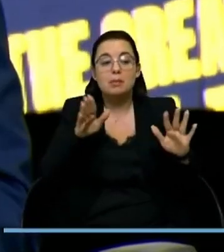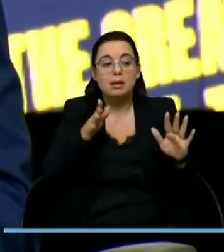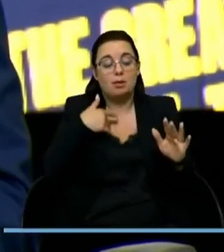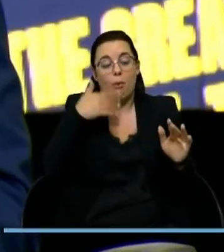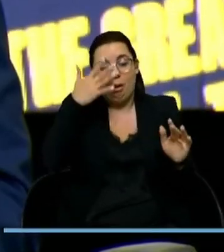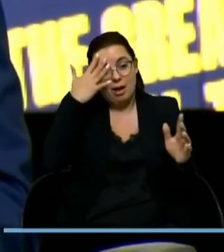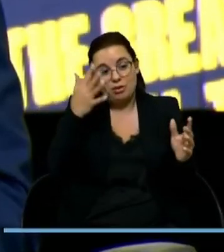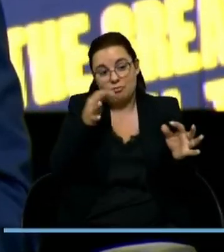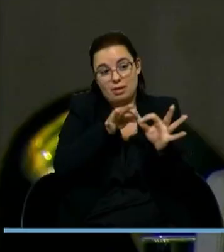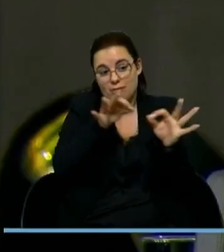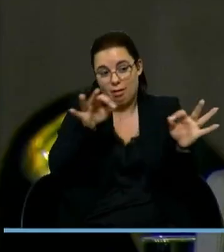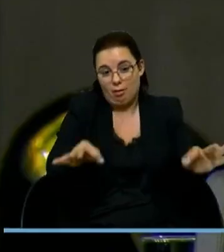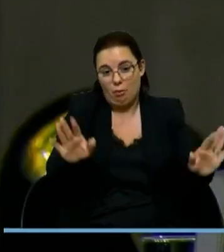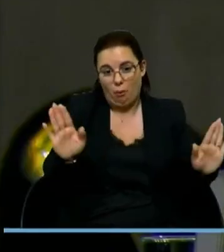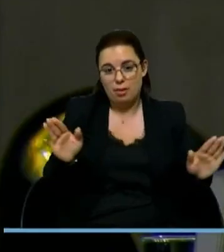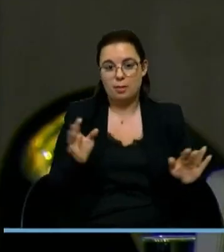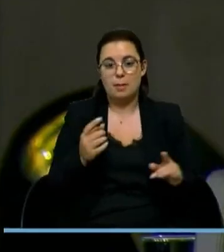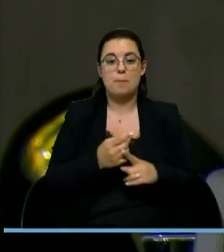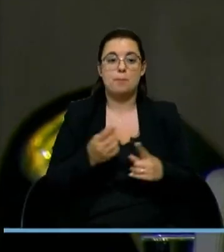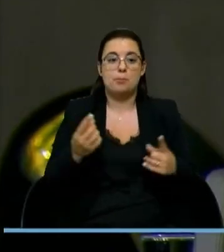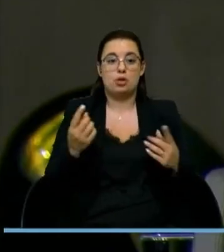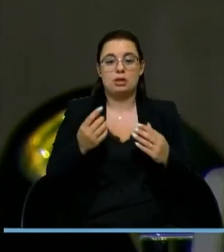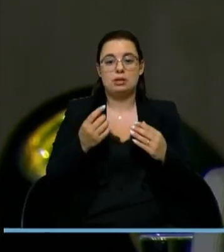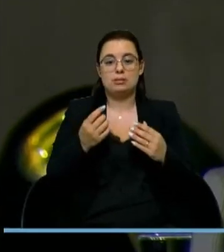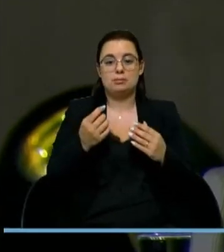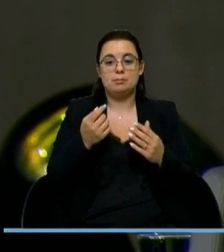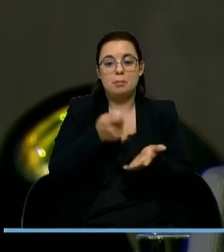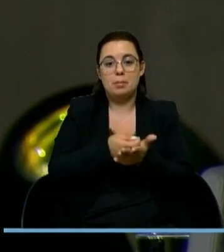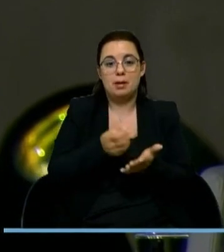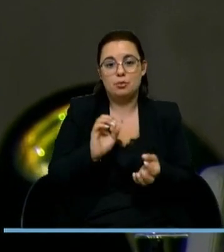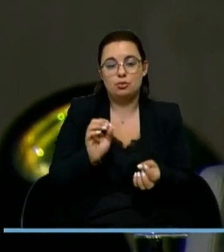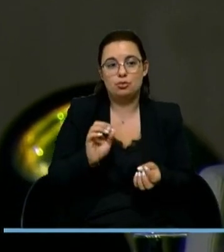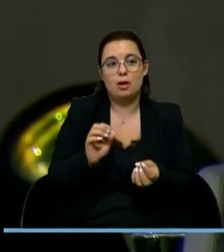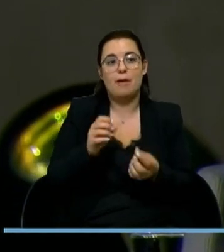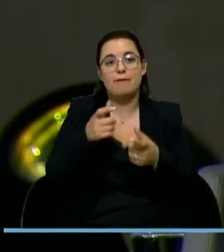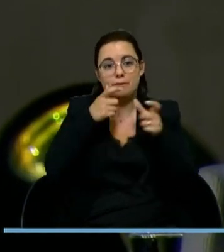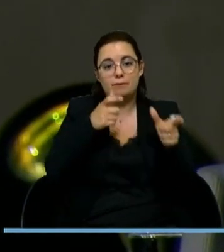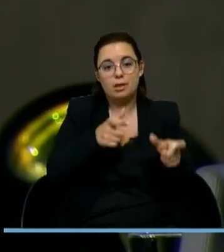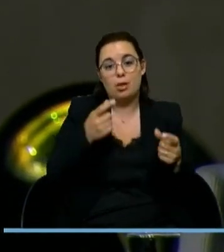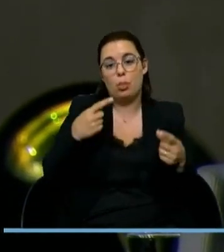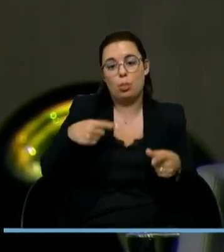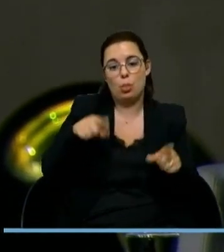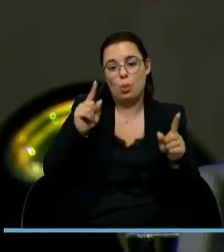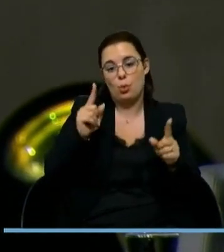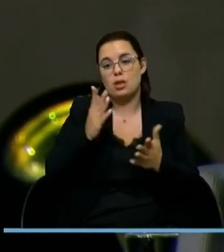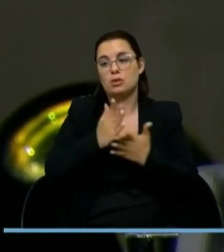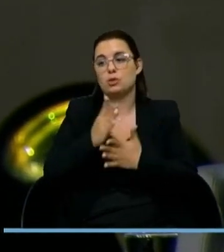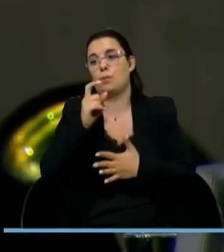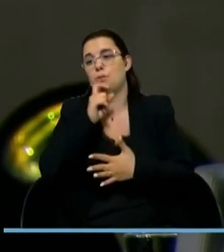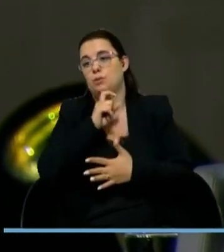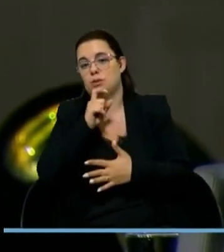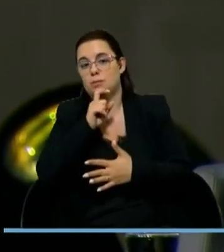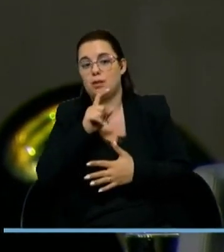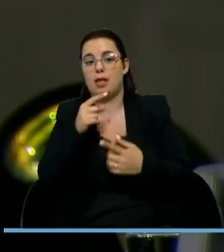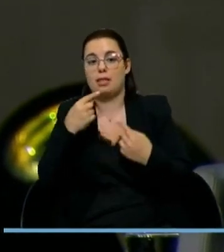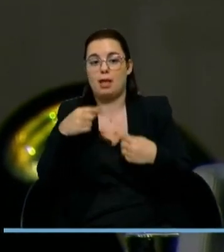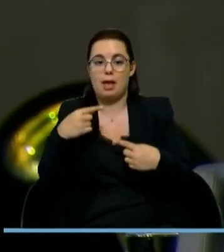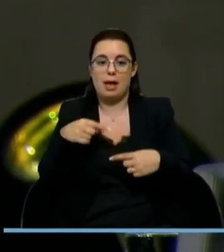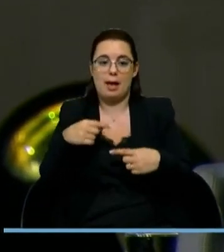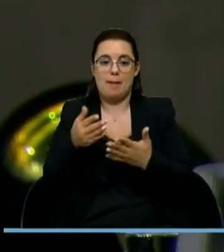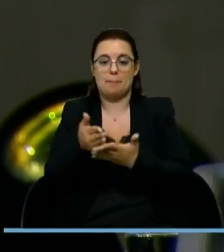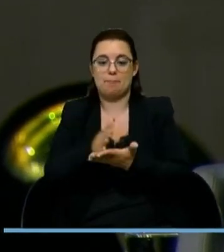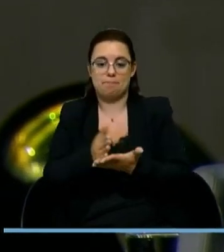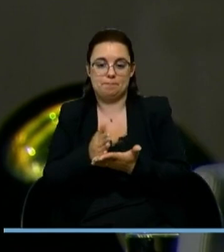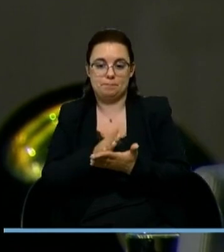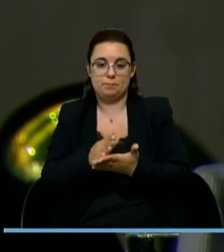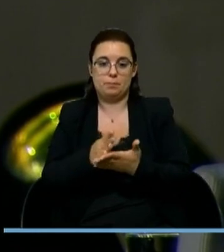transação, porque as isenções não passam de todo pela via fiscal, passam, no fundo, pela possibilidade de haver alguma desintermediação,